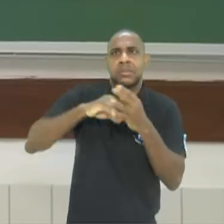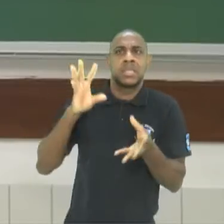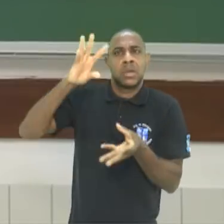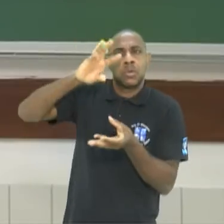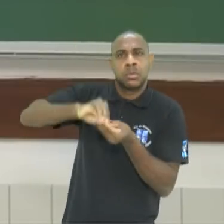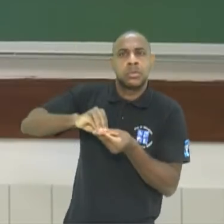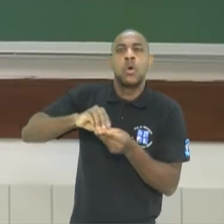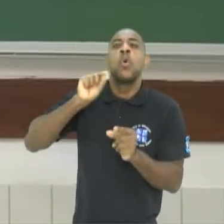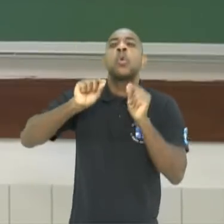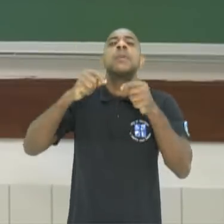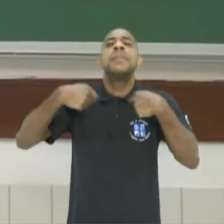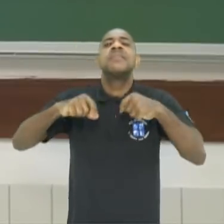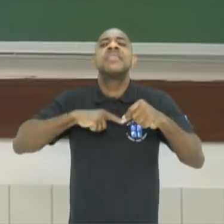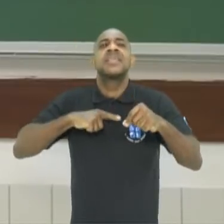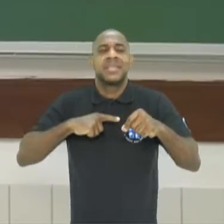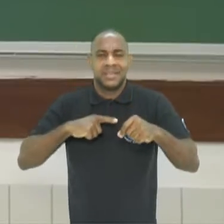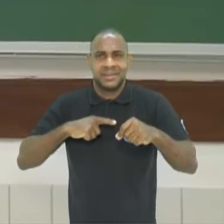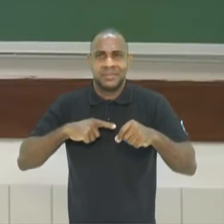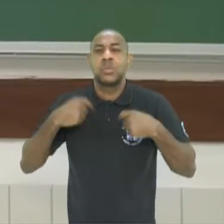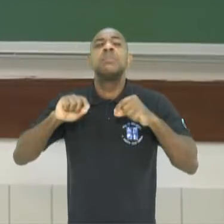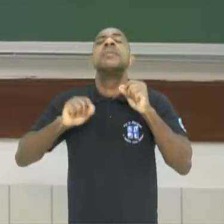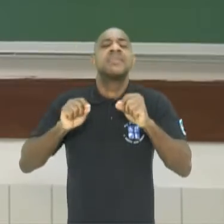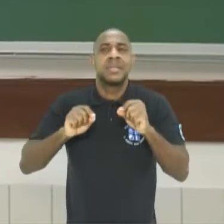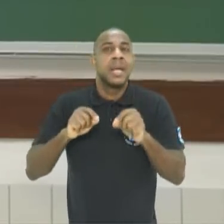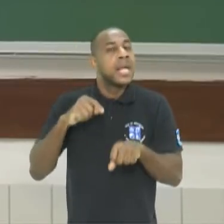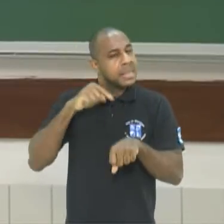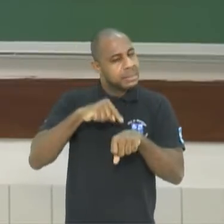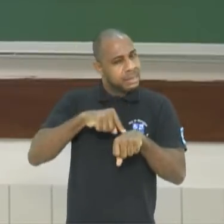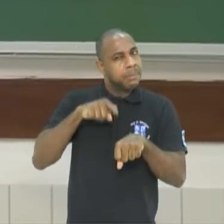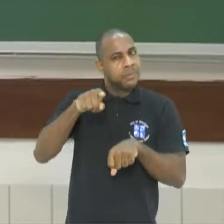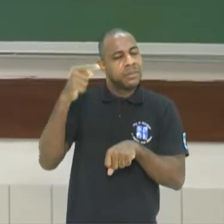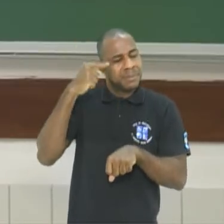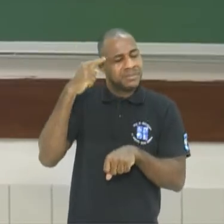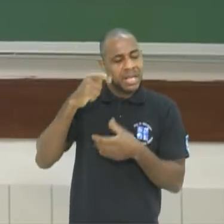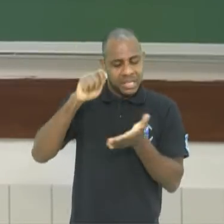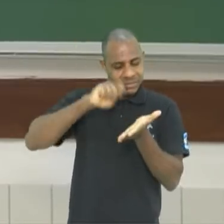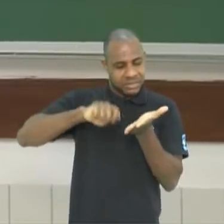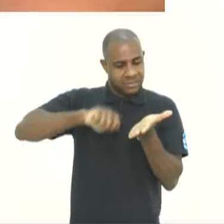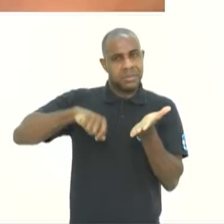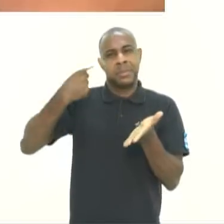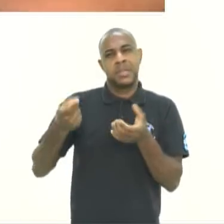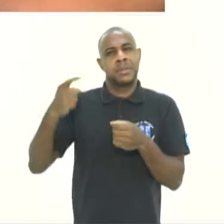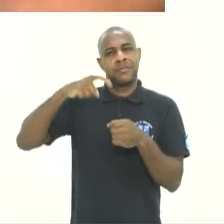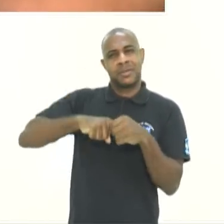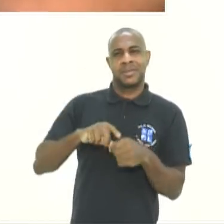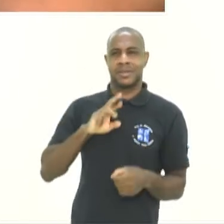ter na conclusão? Vou dar um tempinho para você pensar, escrever aí no seu caderno e eu já volto.